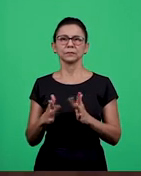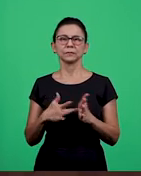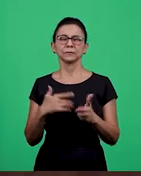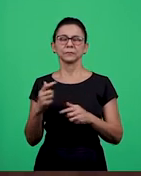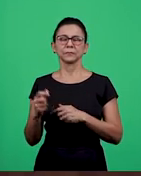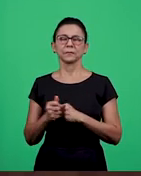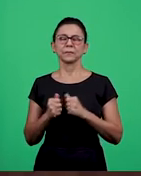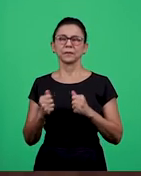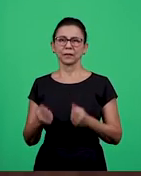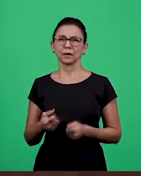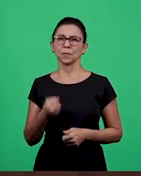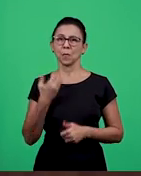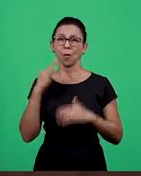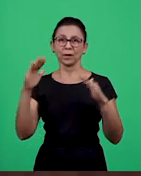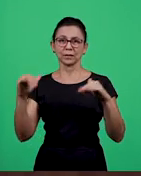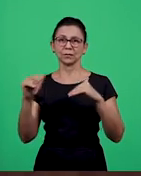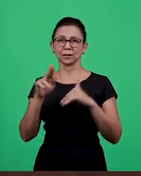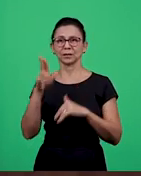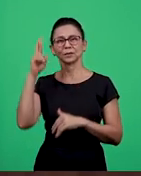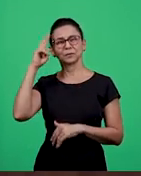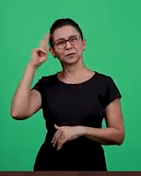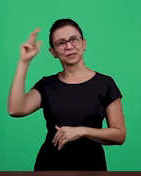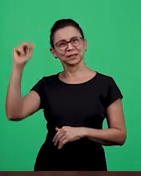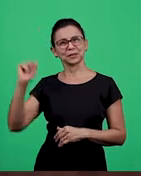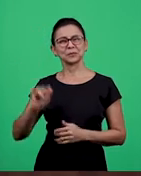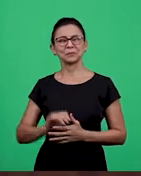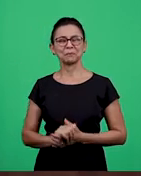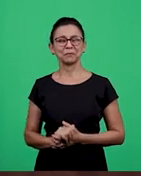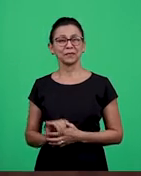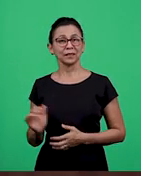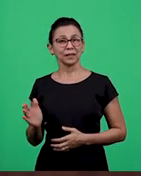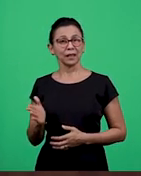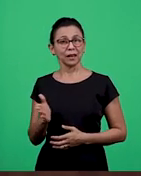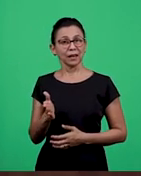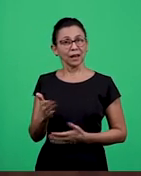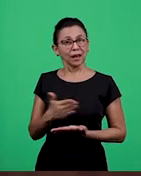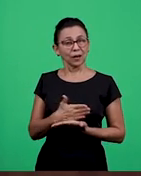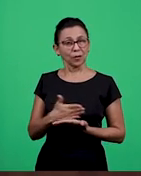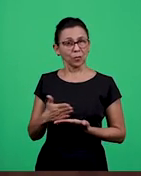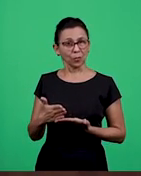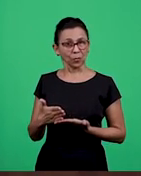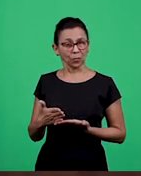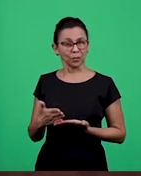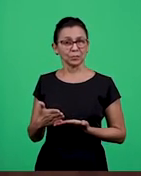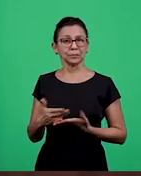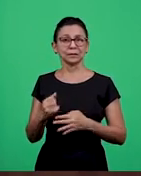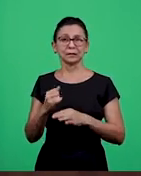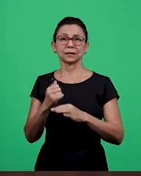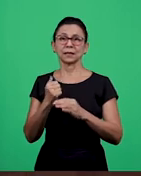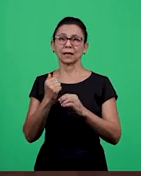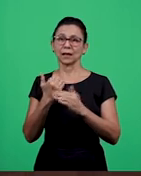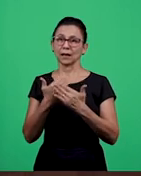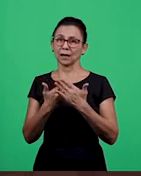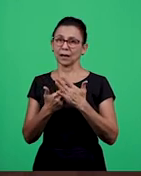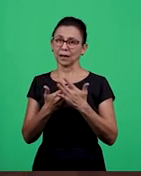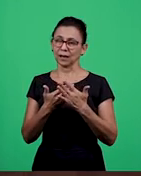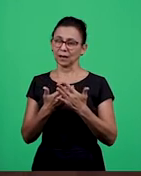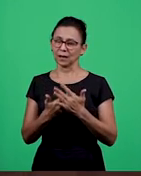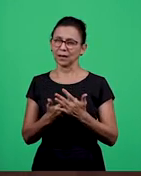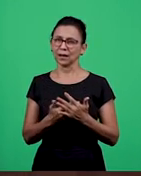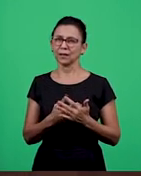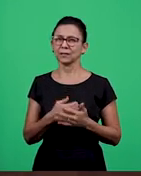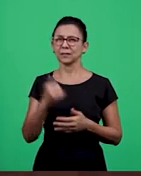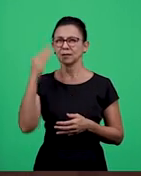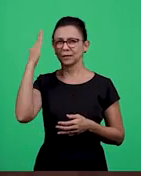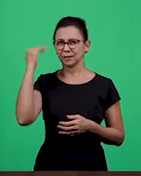Glória a Deus! Bom é louvar ao Senhor. Nós vamos dar início à nossa aula. Vocês já